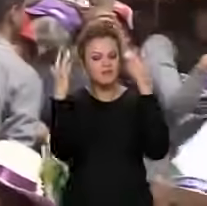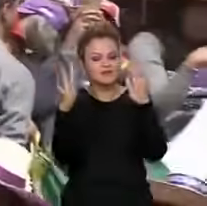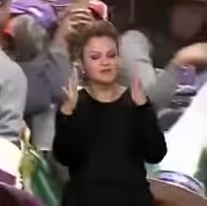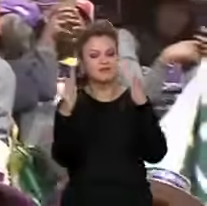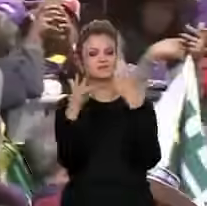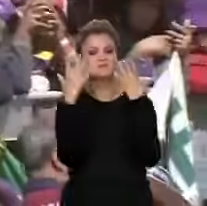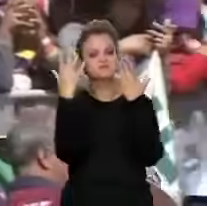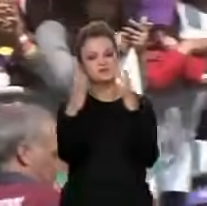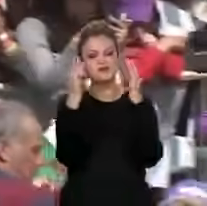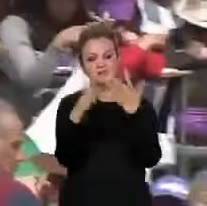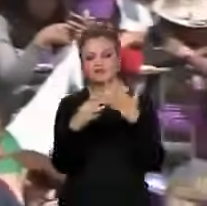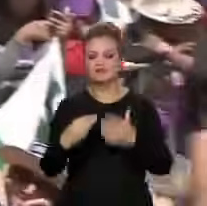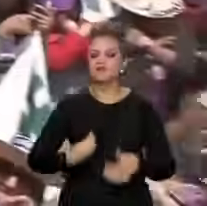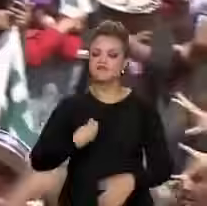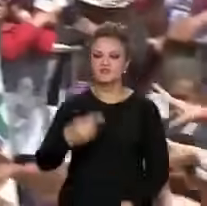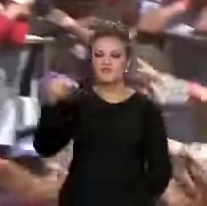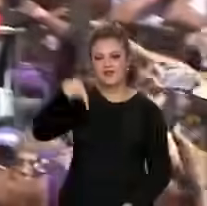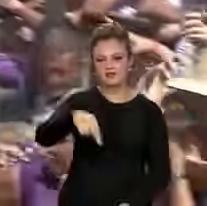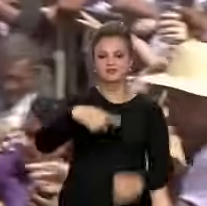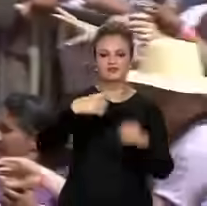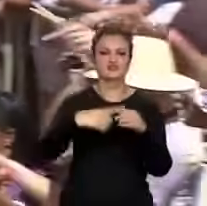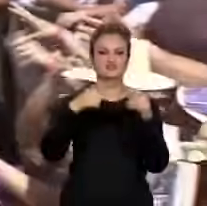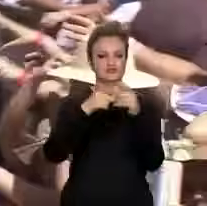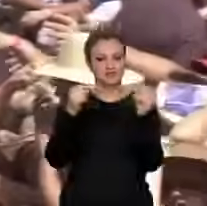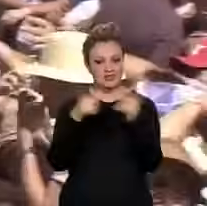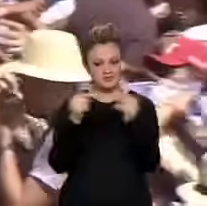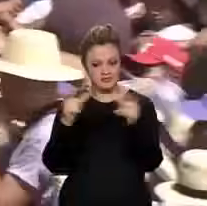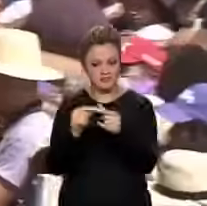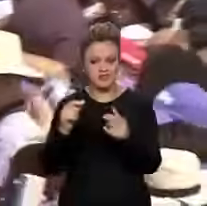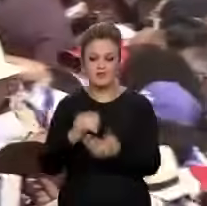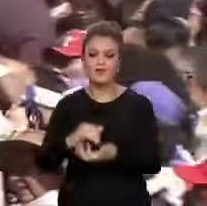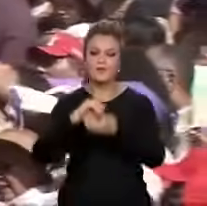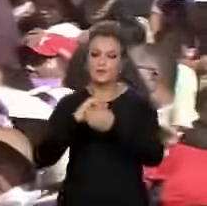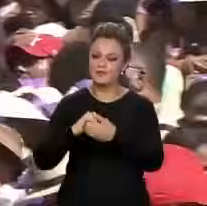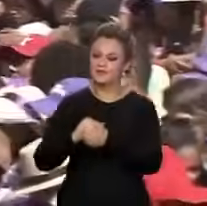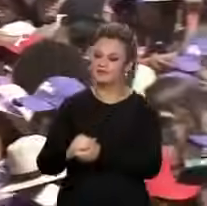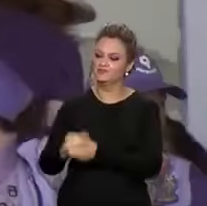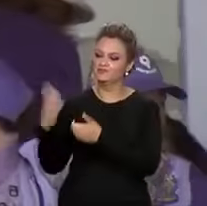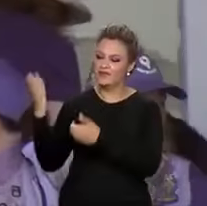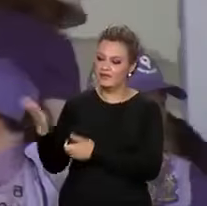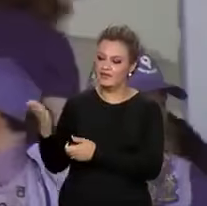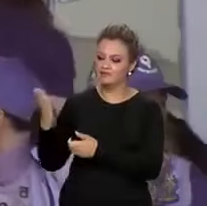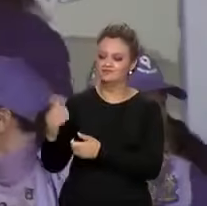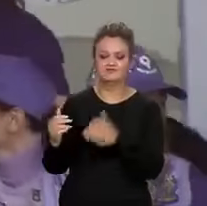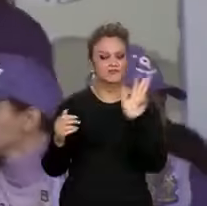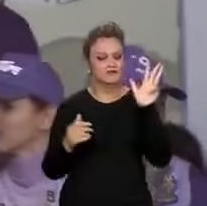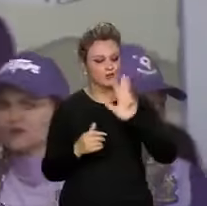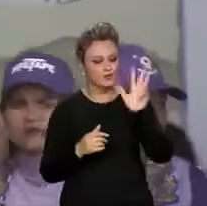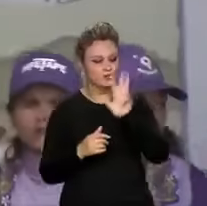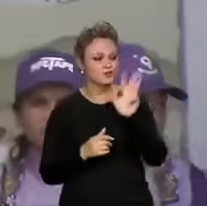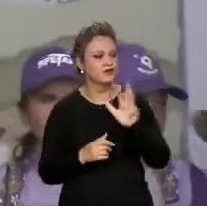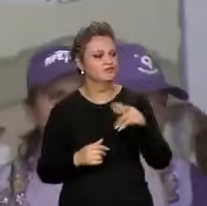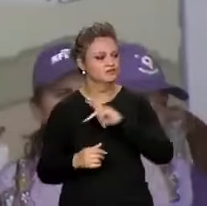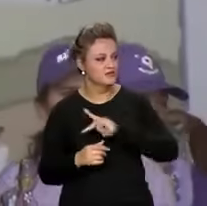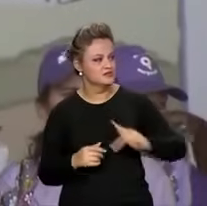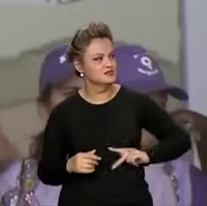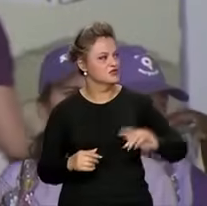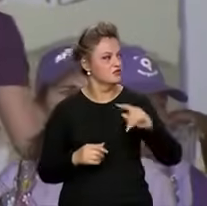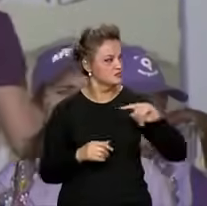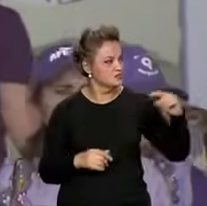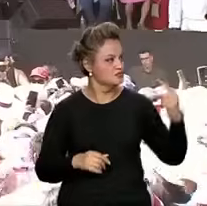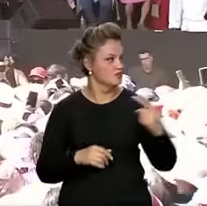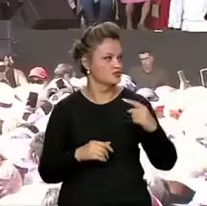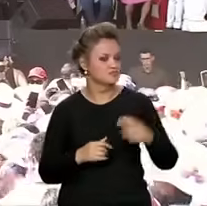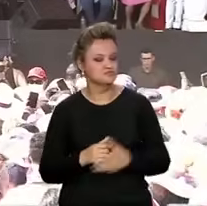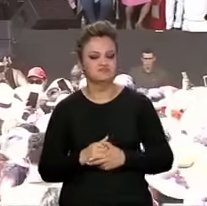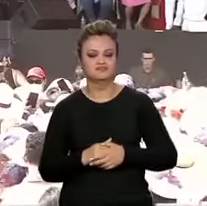parabenizá-los pela vinda Brasília cumprimento o nosso Presidente Luiz Inácio Lula